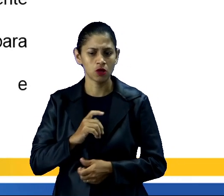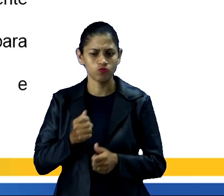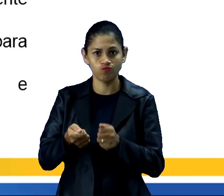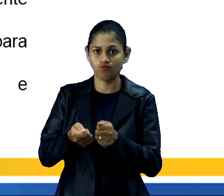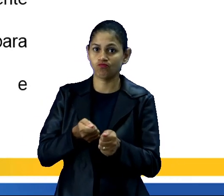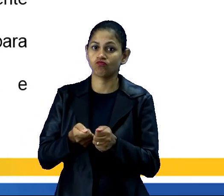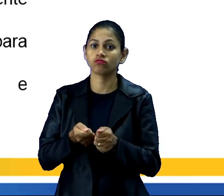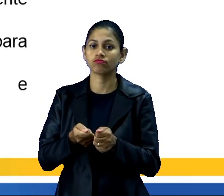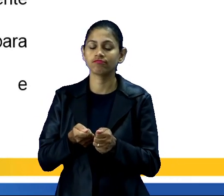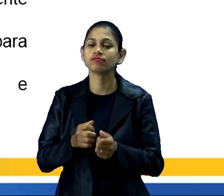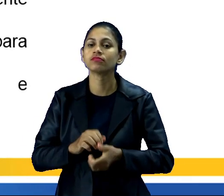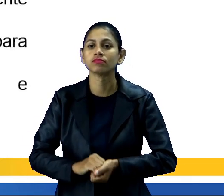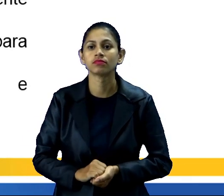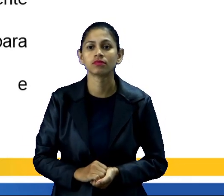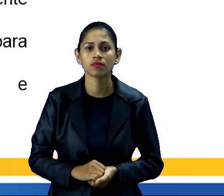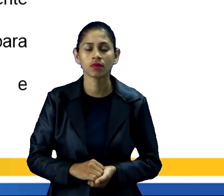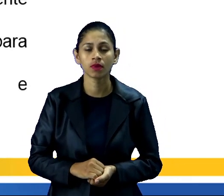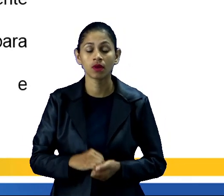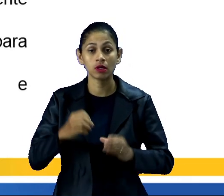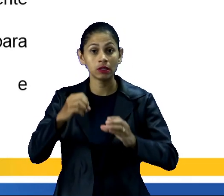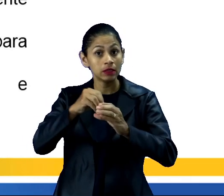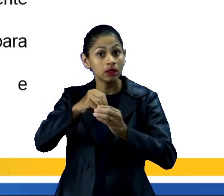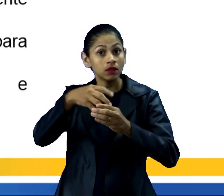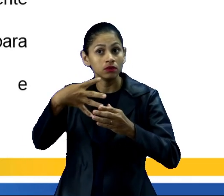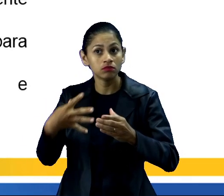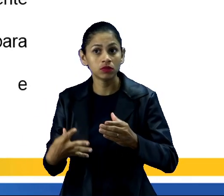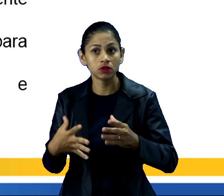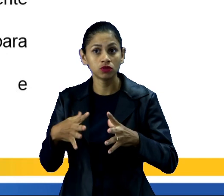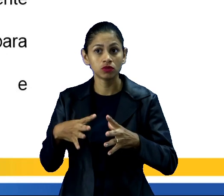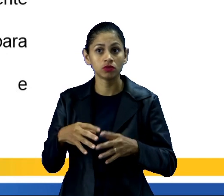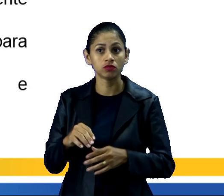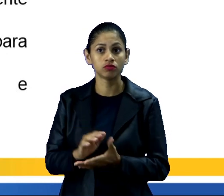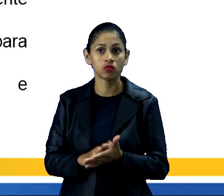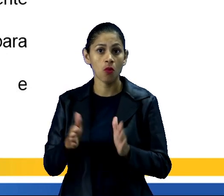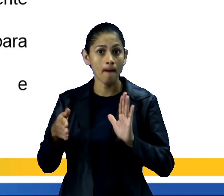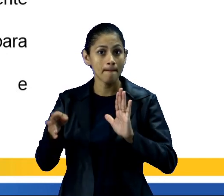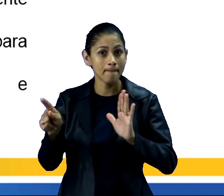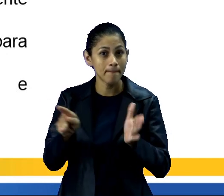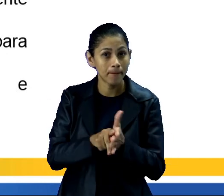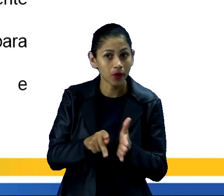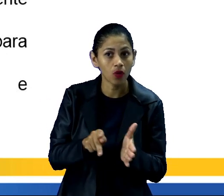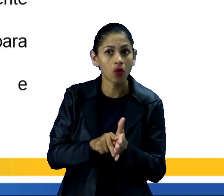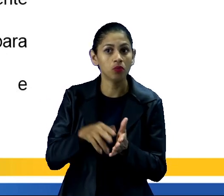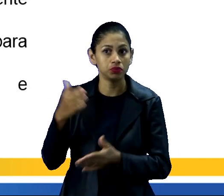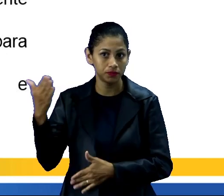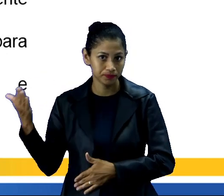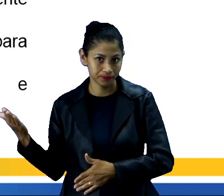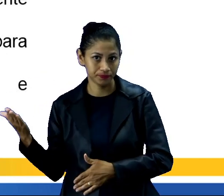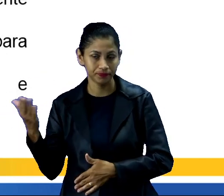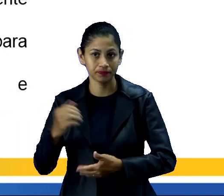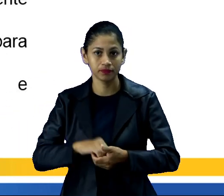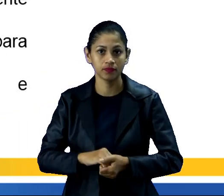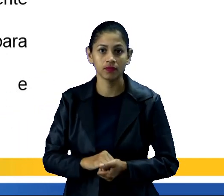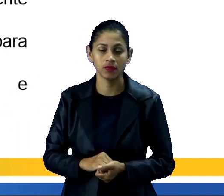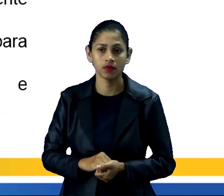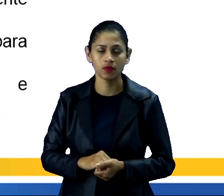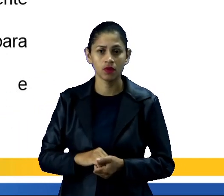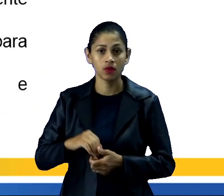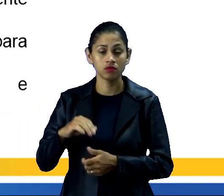dominação, né? Vamos observar aí as características do totalitarismo, né? Para que uma nação seja